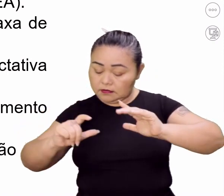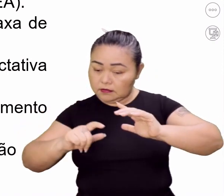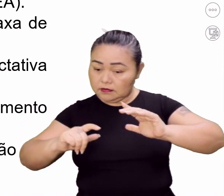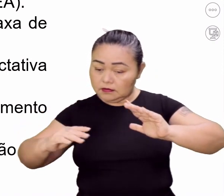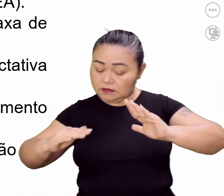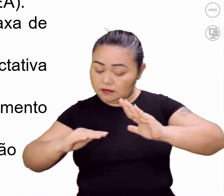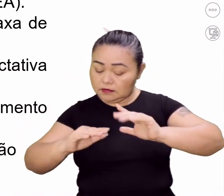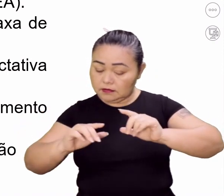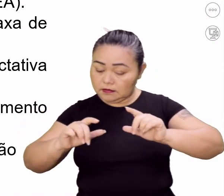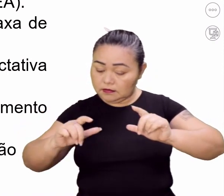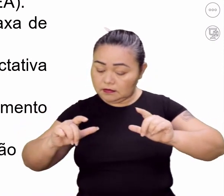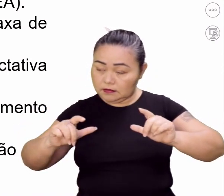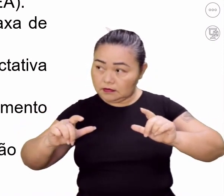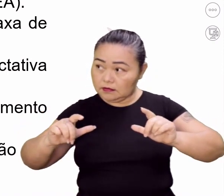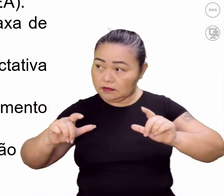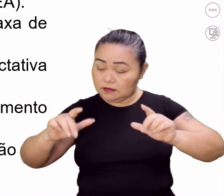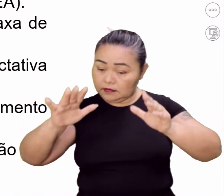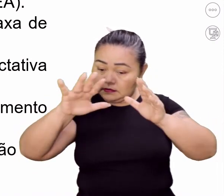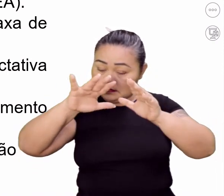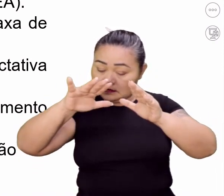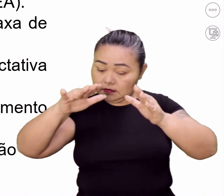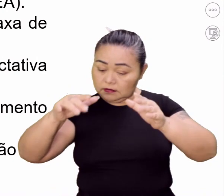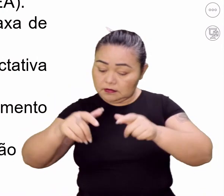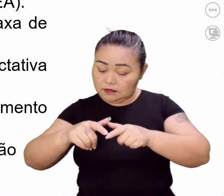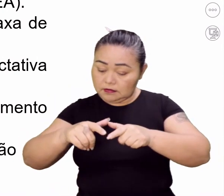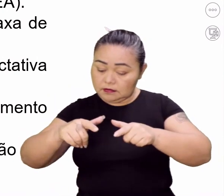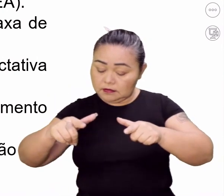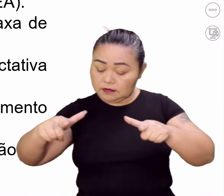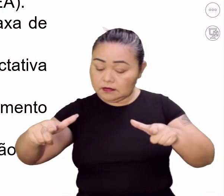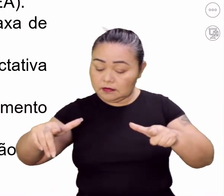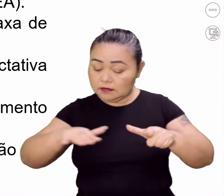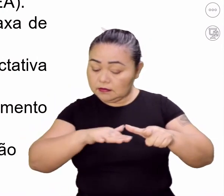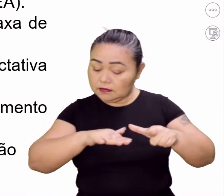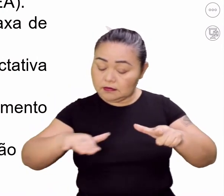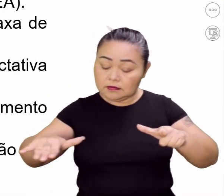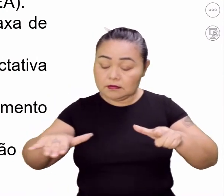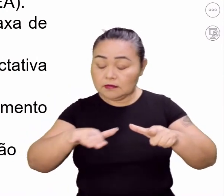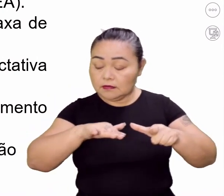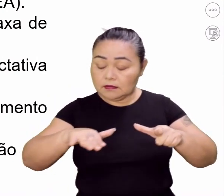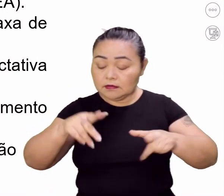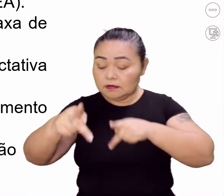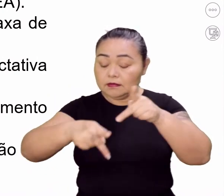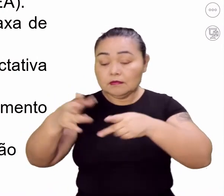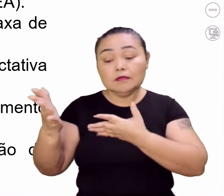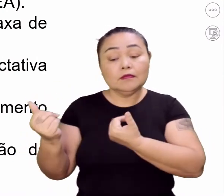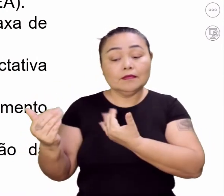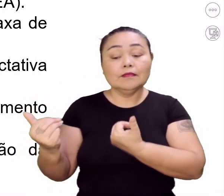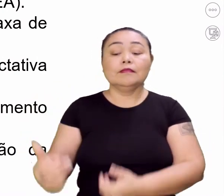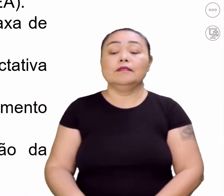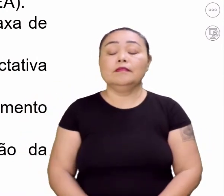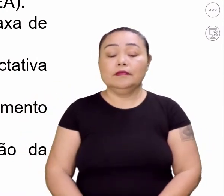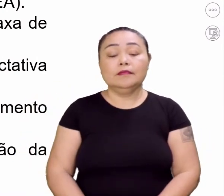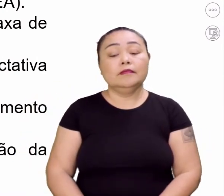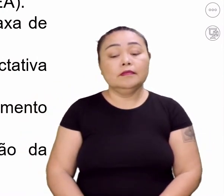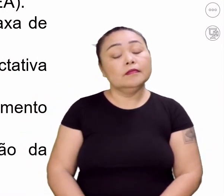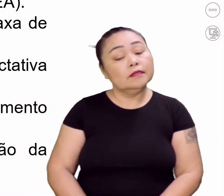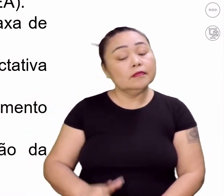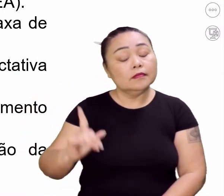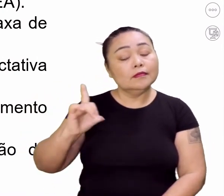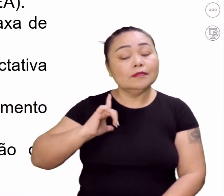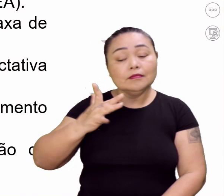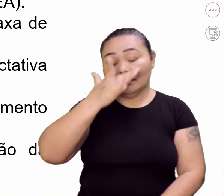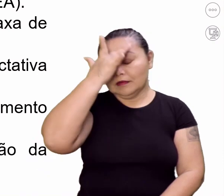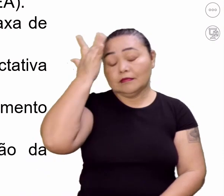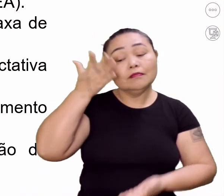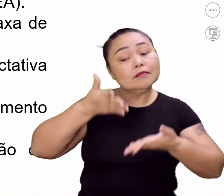com uma base alargada, o aluno vai lembrar que é uma população jovem. Exatamente. Né? Então, vai ter muita